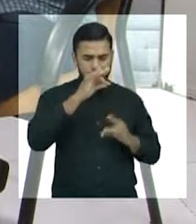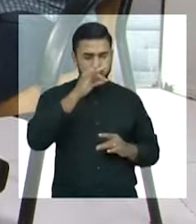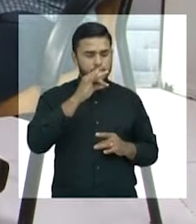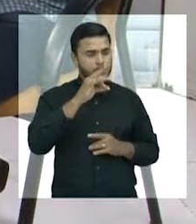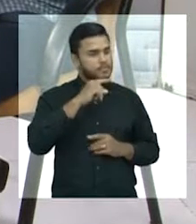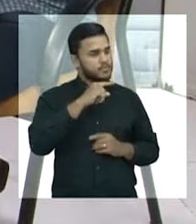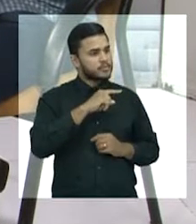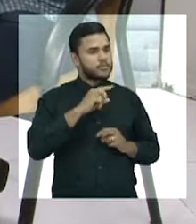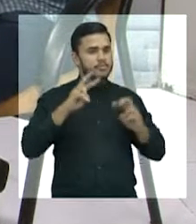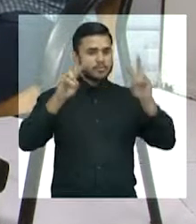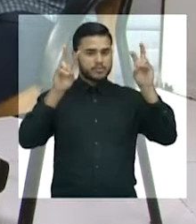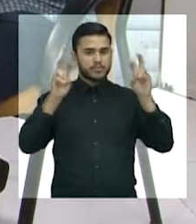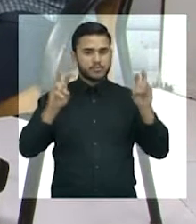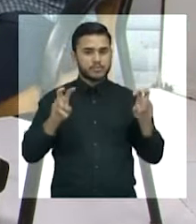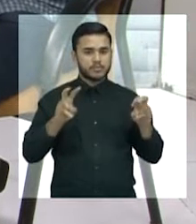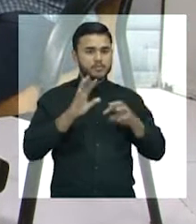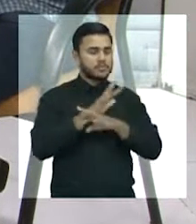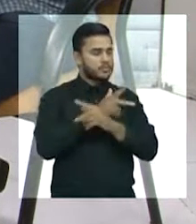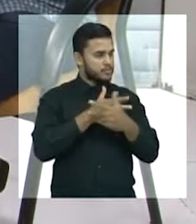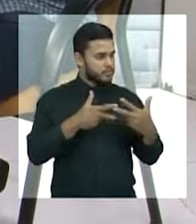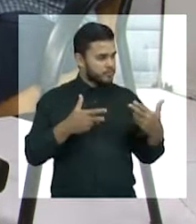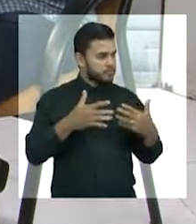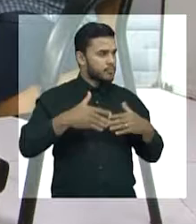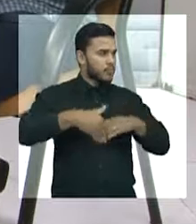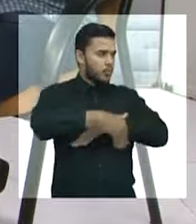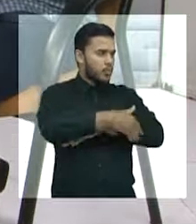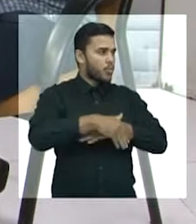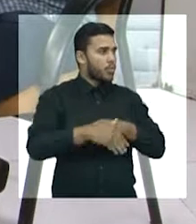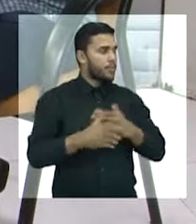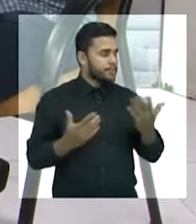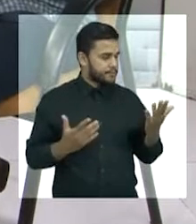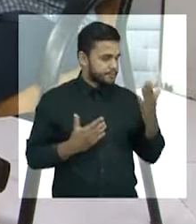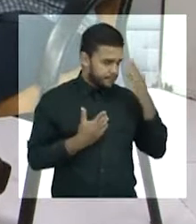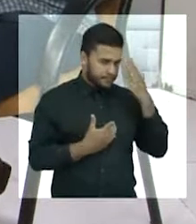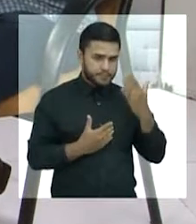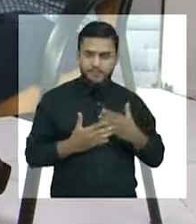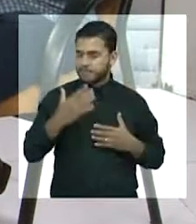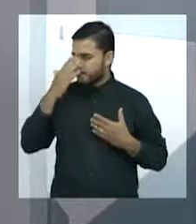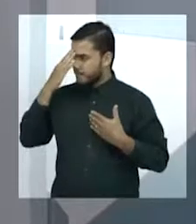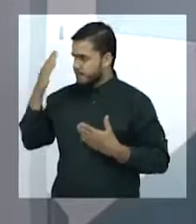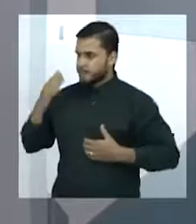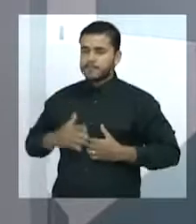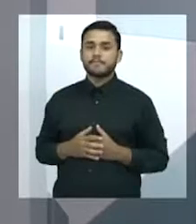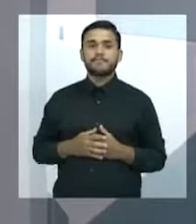falou a respeito desses animais de rua. Muito obrigado. Obrigado também.